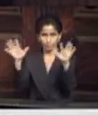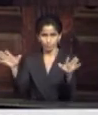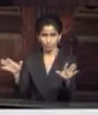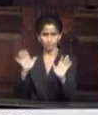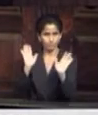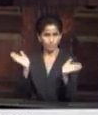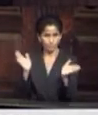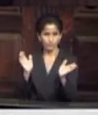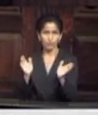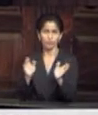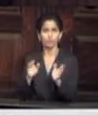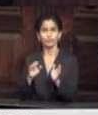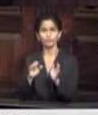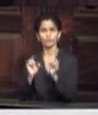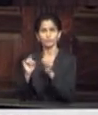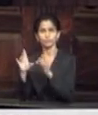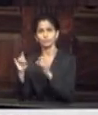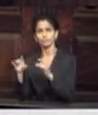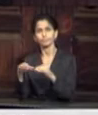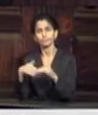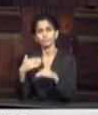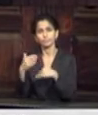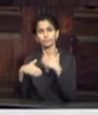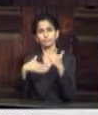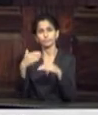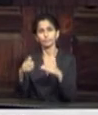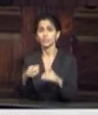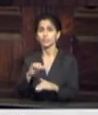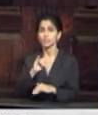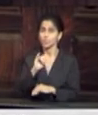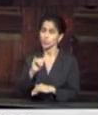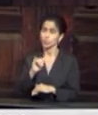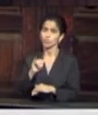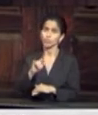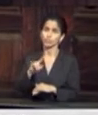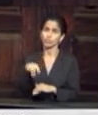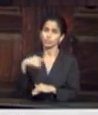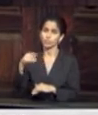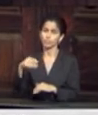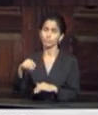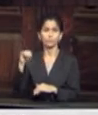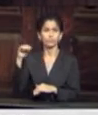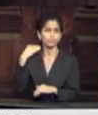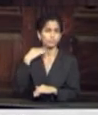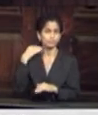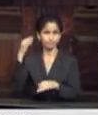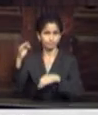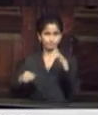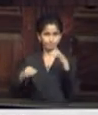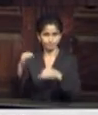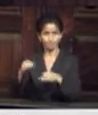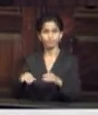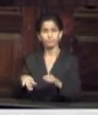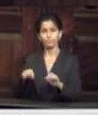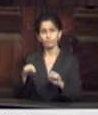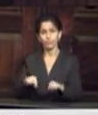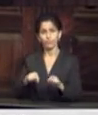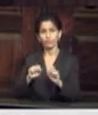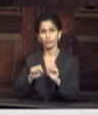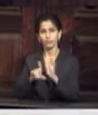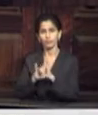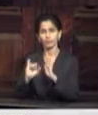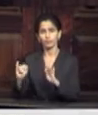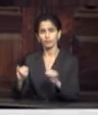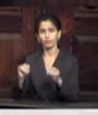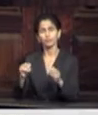da alienação das ações, só possa ser feita, se eventualmente o for, no plano judicial, mas do ponto de vista legislativo, a Assembleia ainda